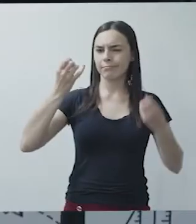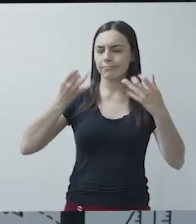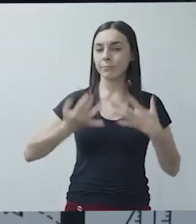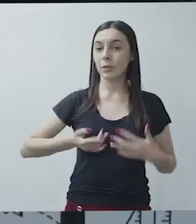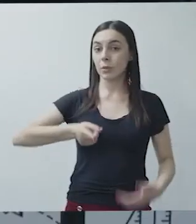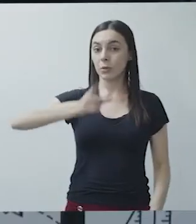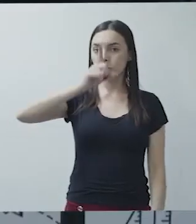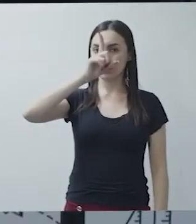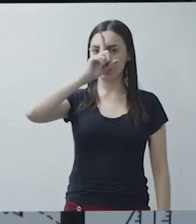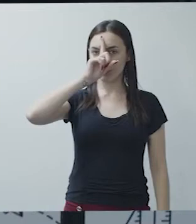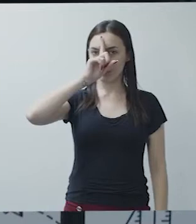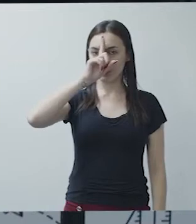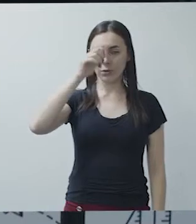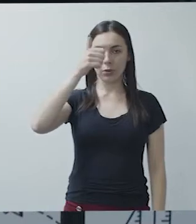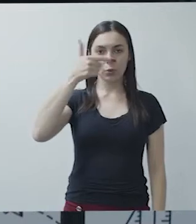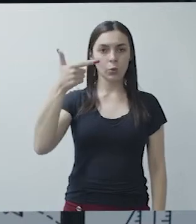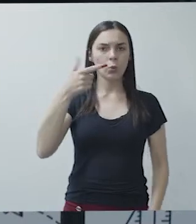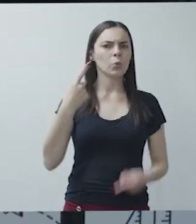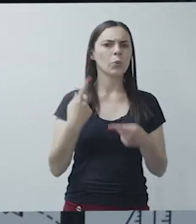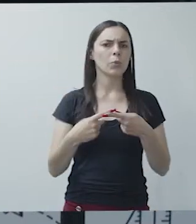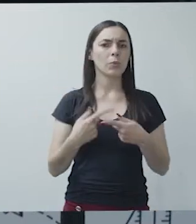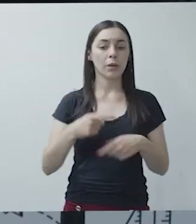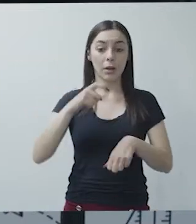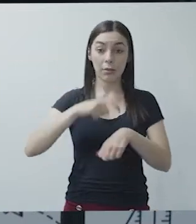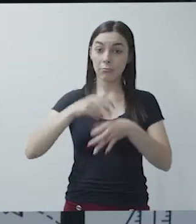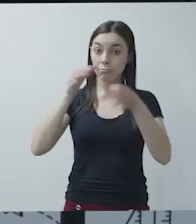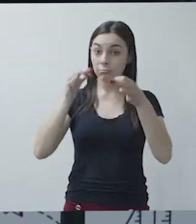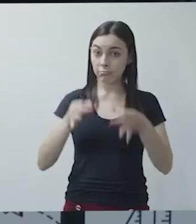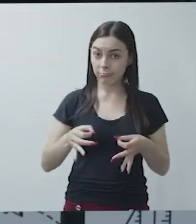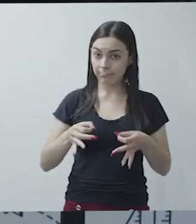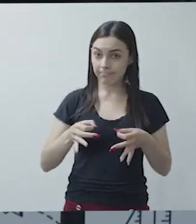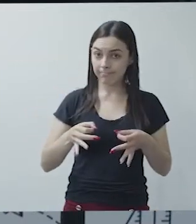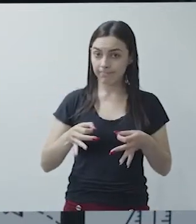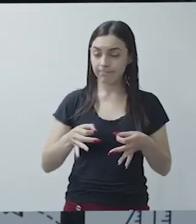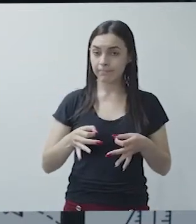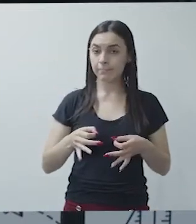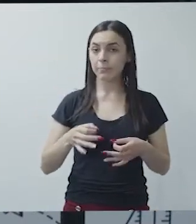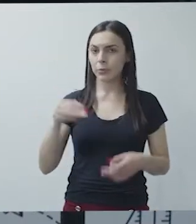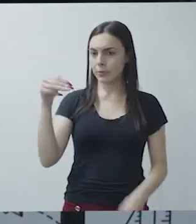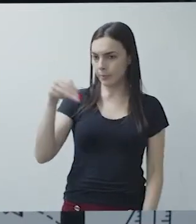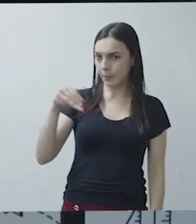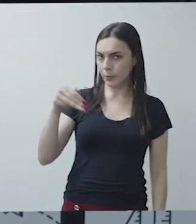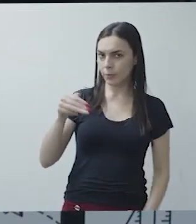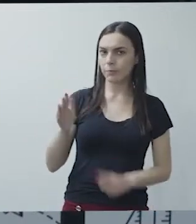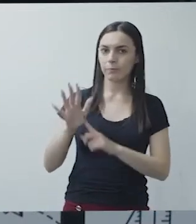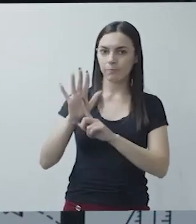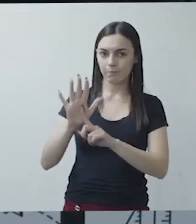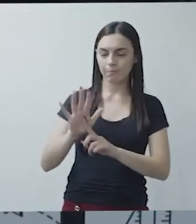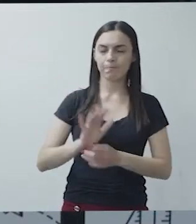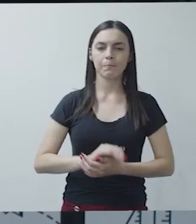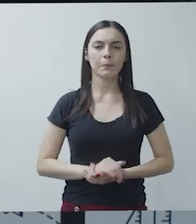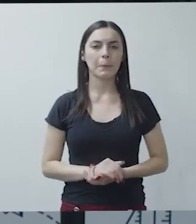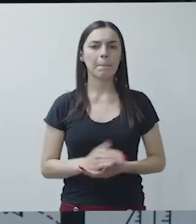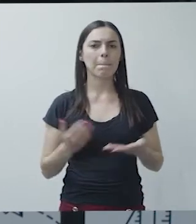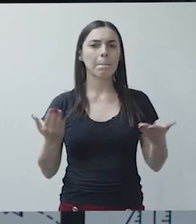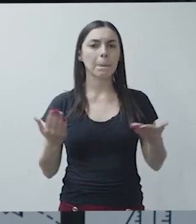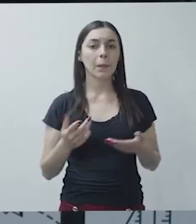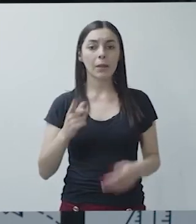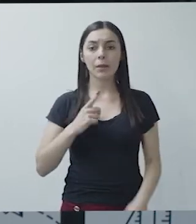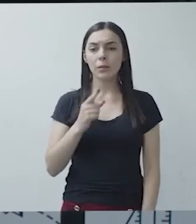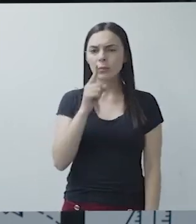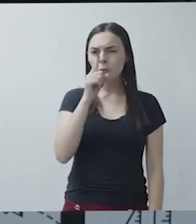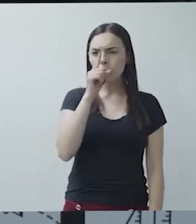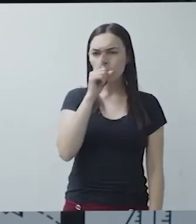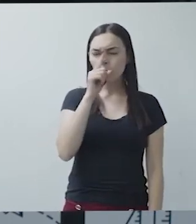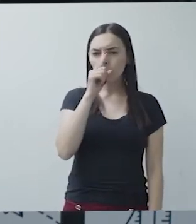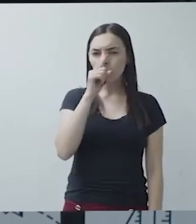no 12 para indicar que é uma hora exata, tá? E ele é o ponteiro dos minutos. Então, este ponteiro aqui, que é o pequenininho,